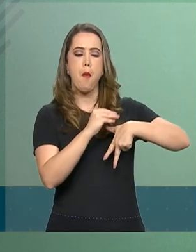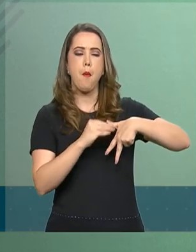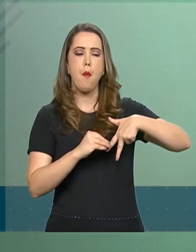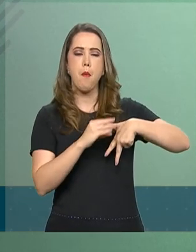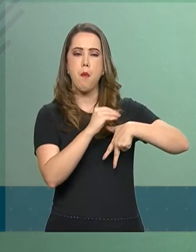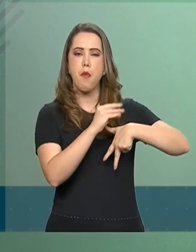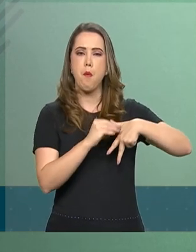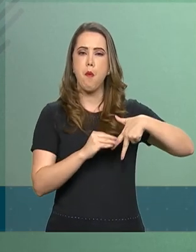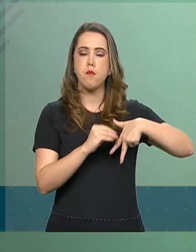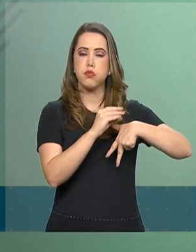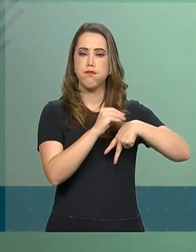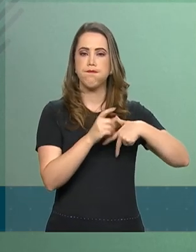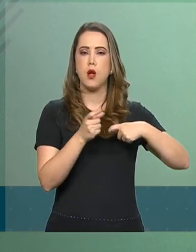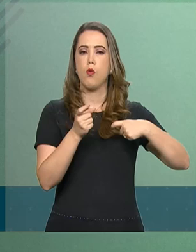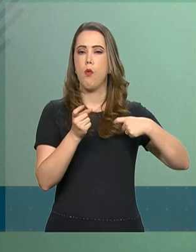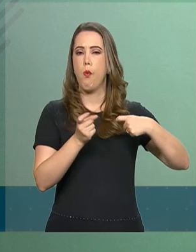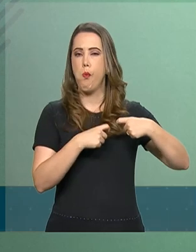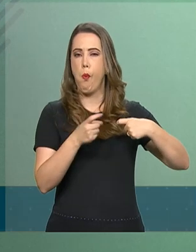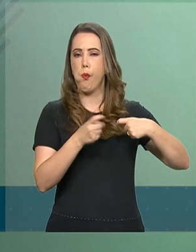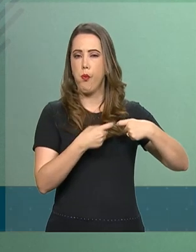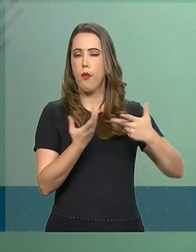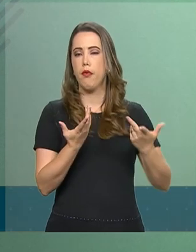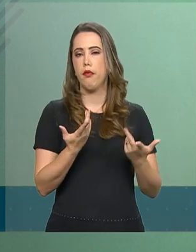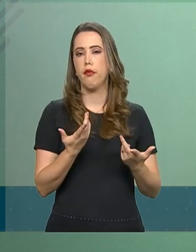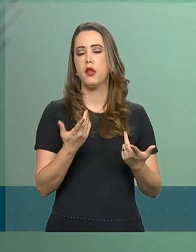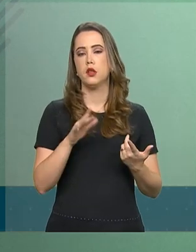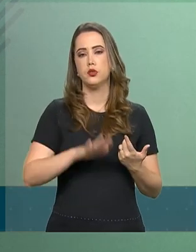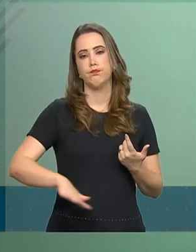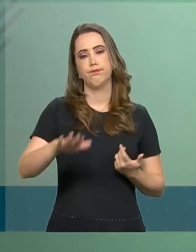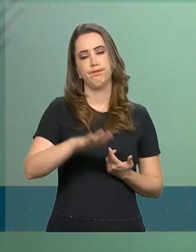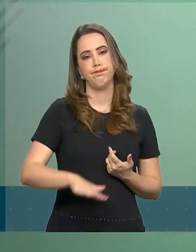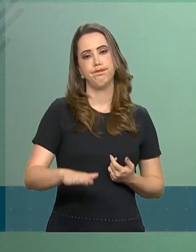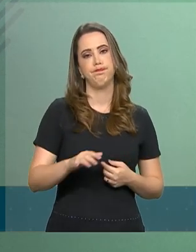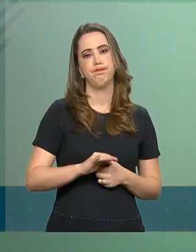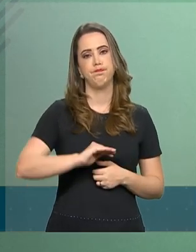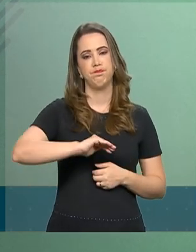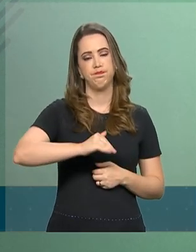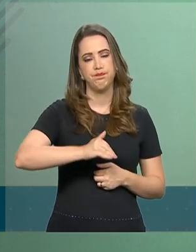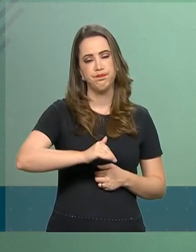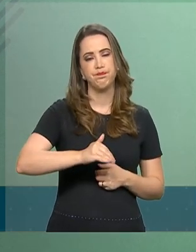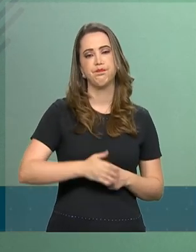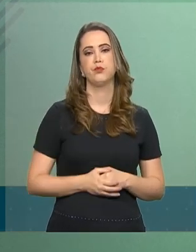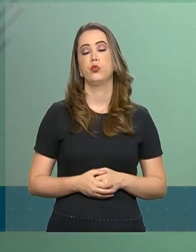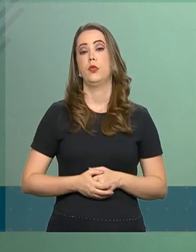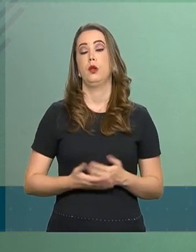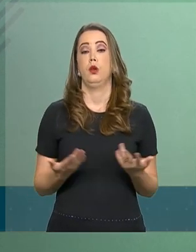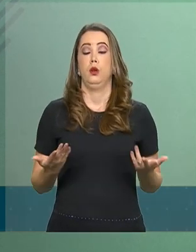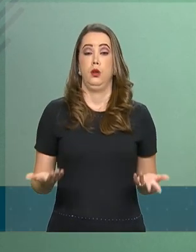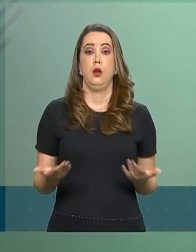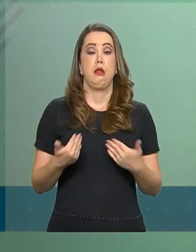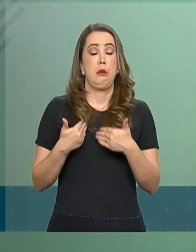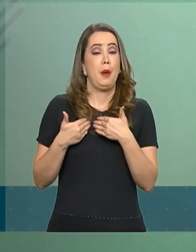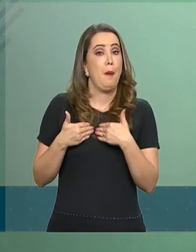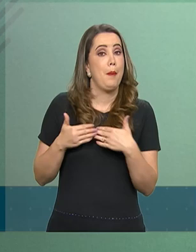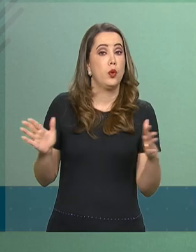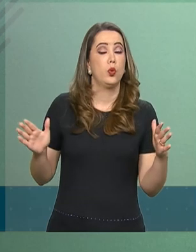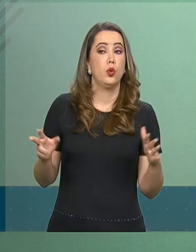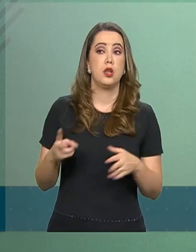sexual infanto juvenil mas ainda a abertura de